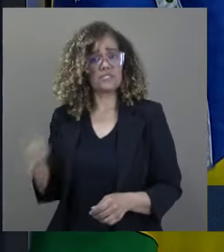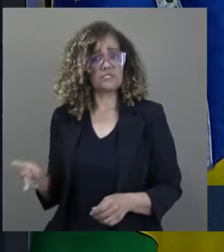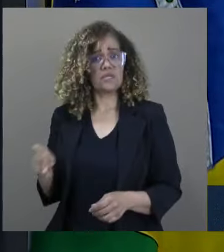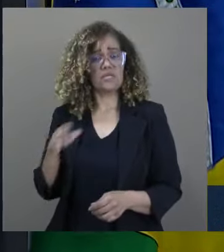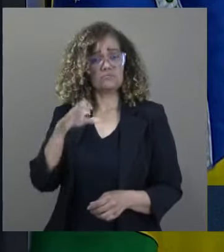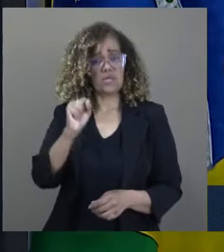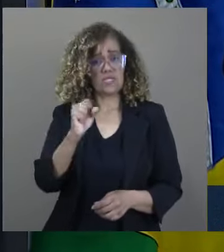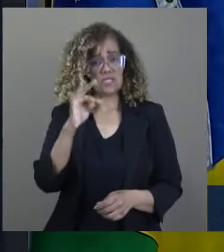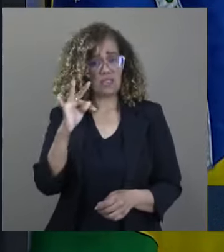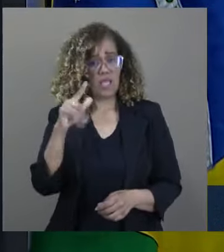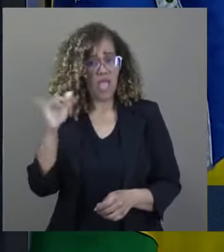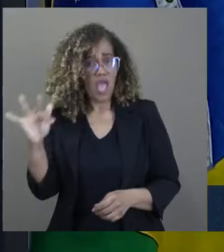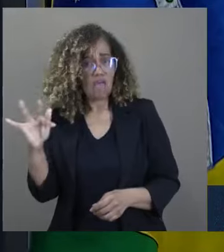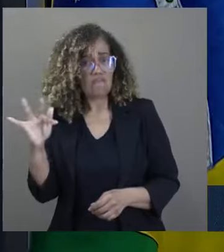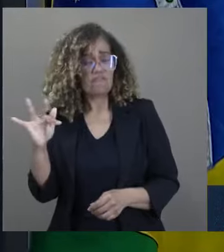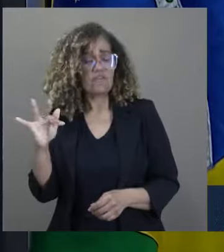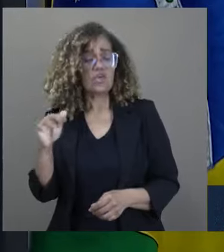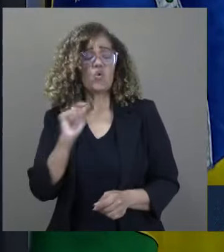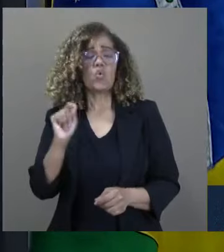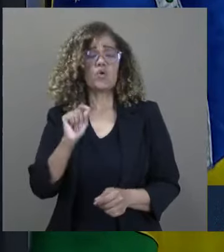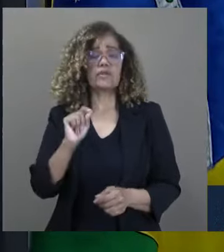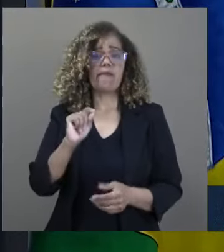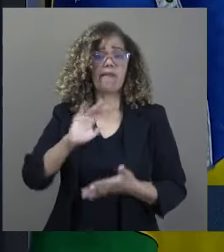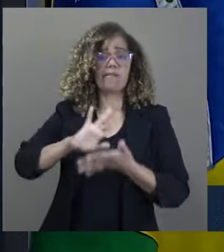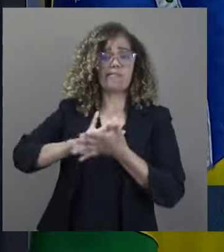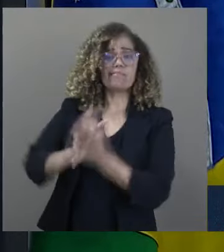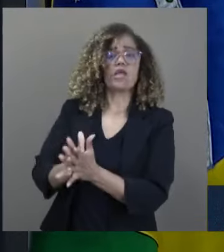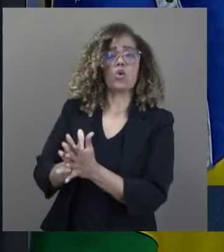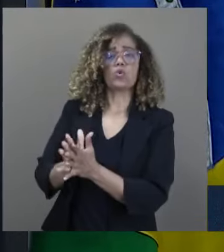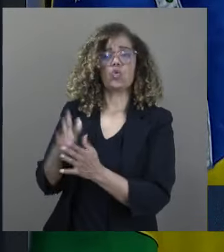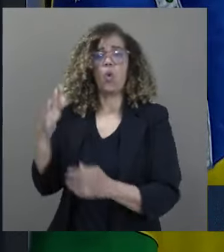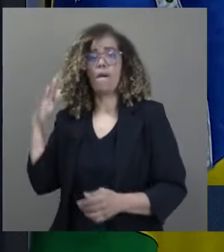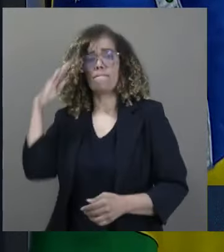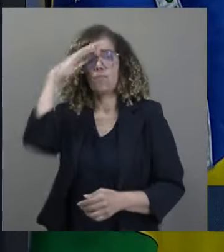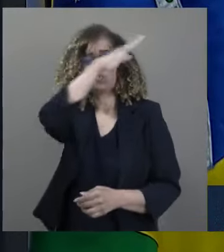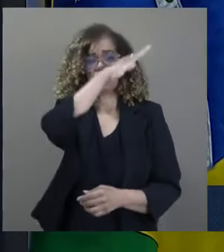dizendo que derrotou o bolsonarismo.